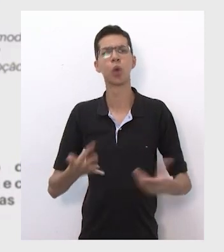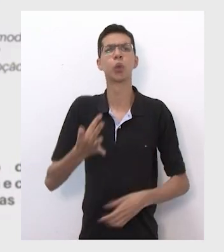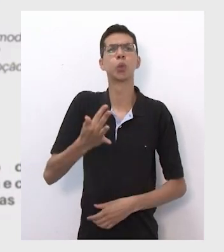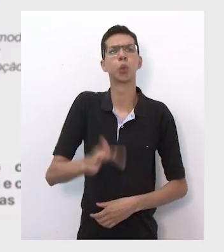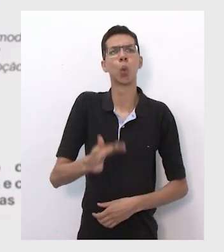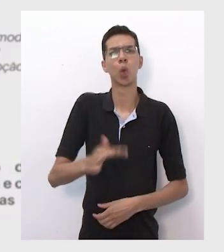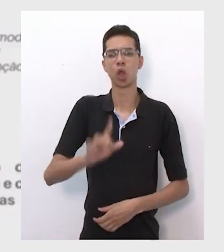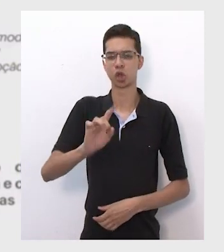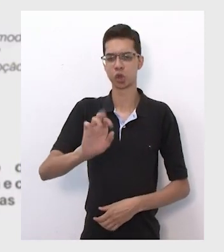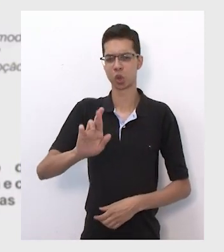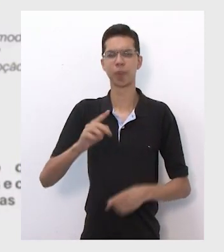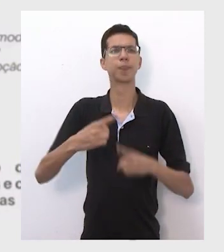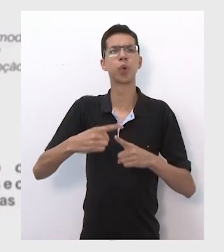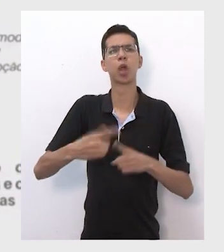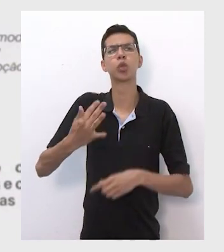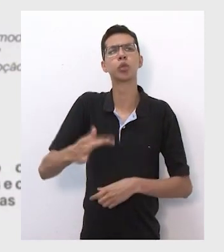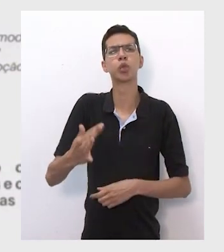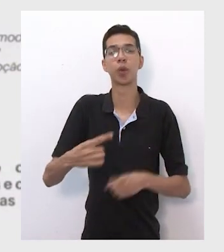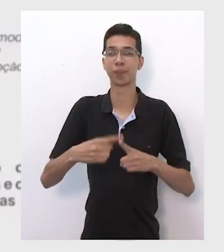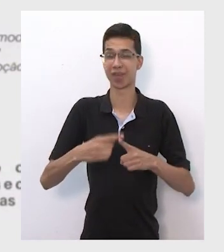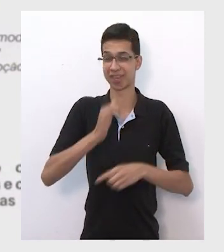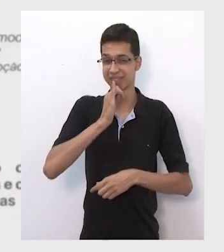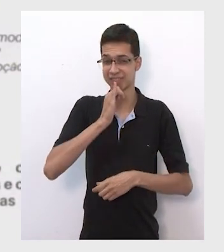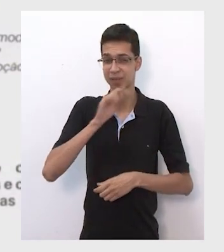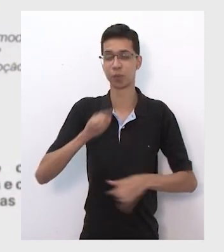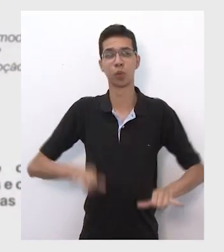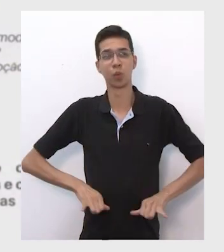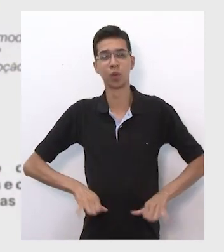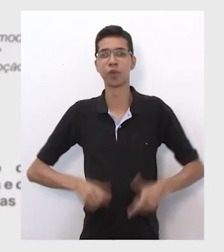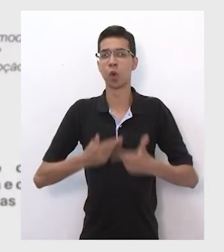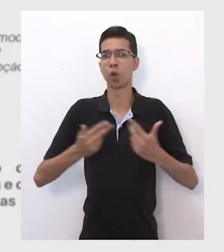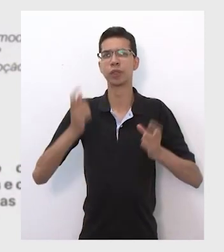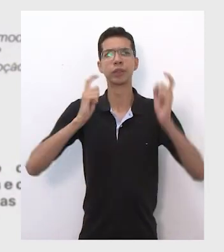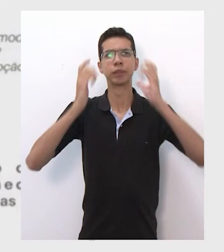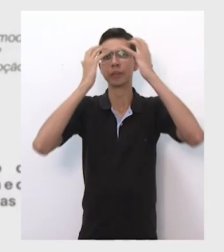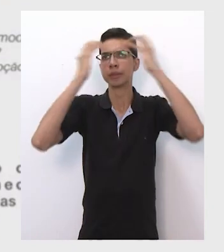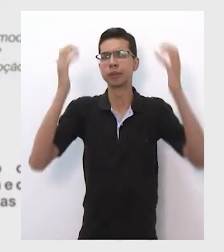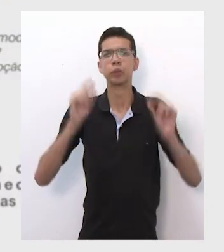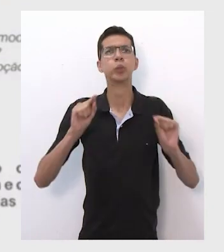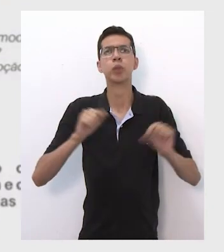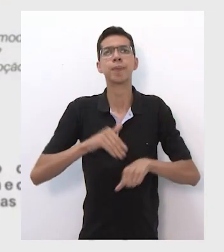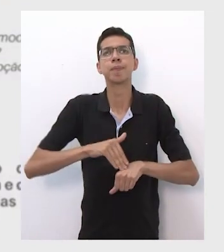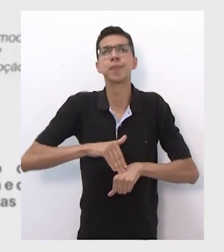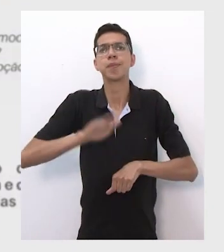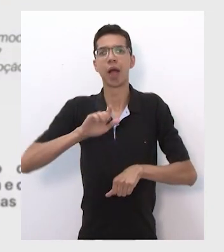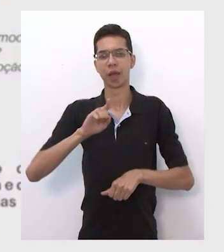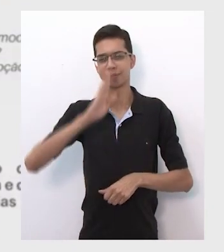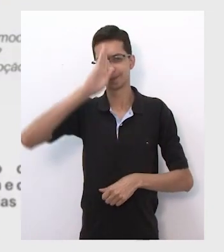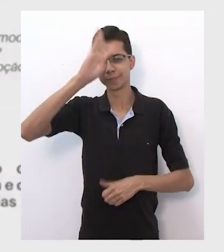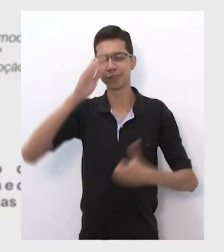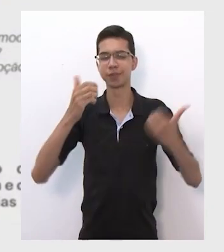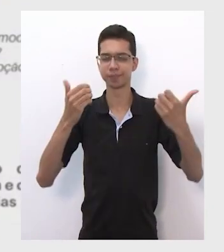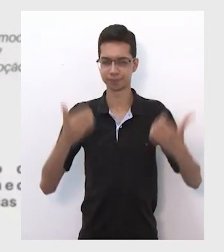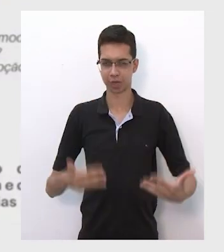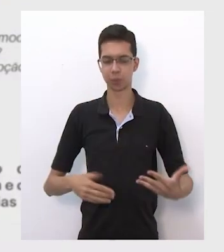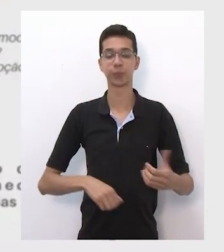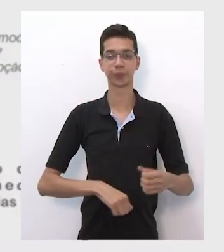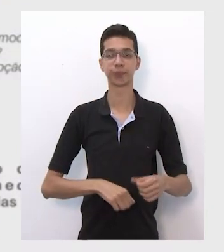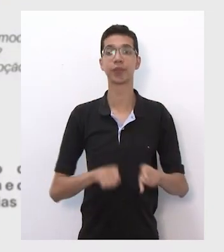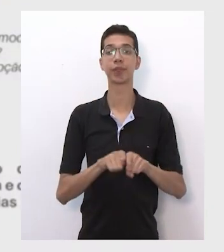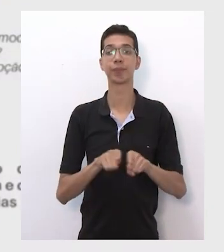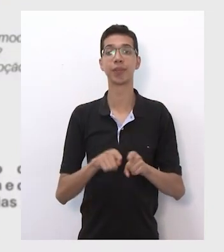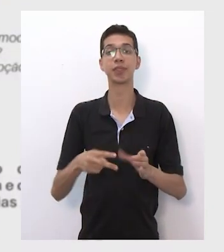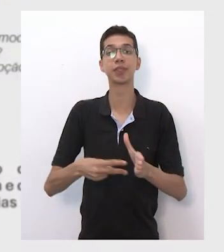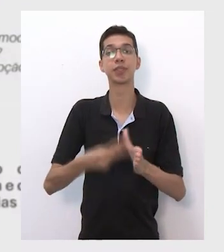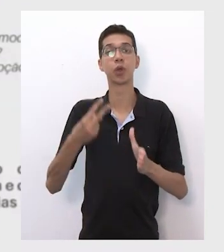gente tem a frase colocar-se no lugar. Primeira fase, fase de empatizar. Segunda fase é a fase de definir. Definir